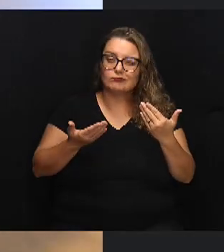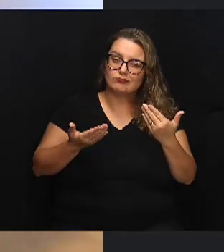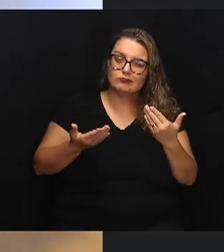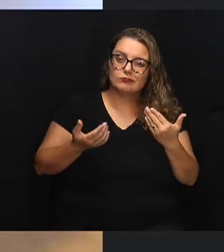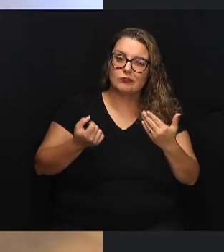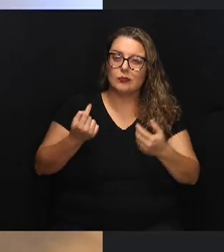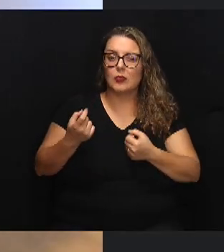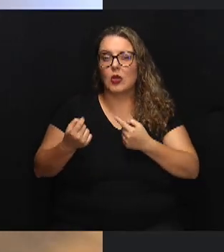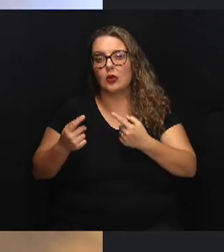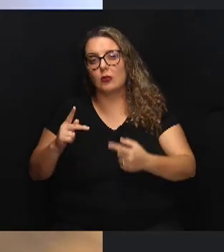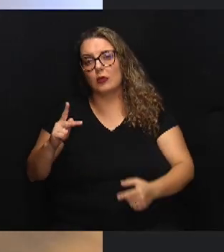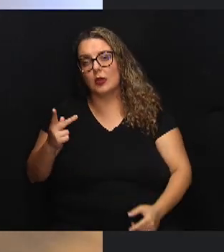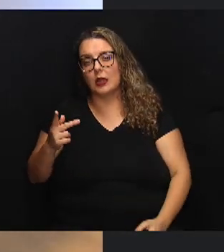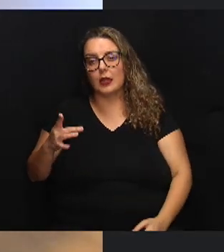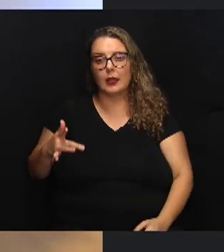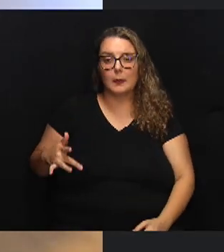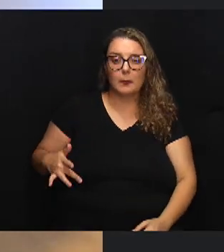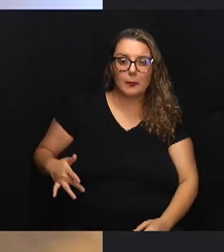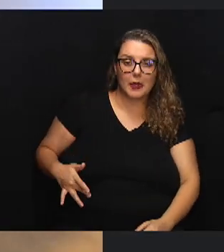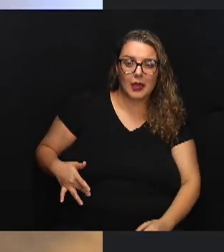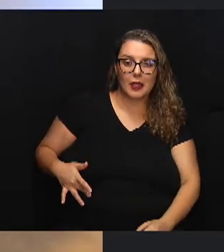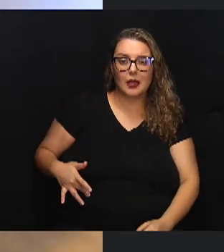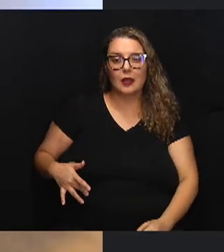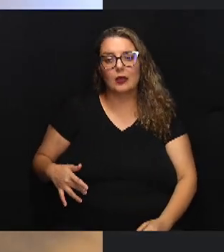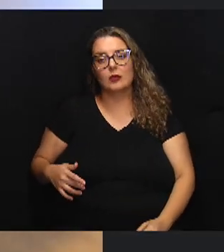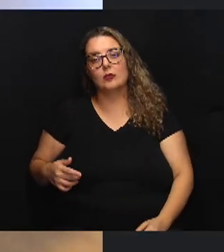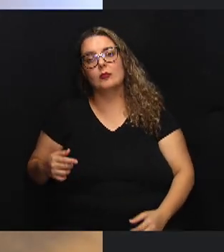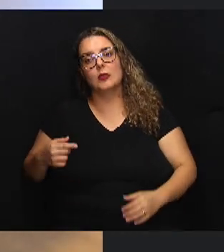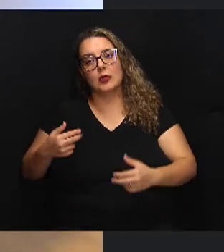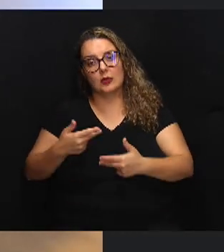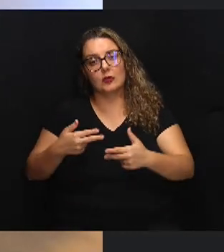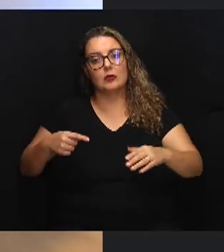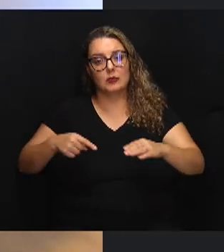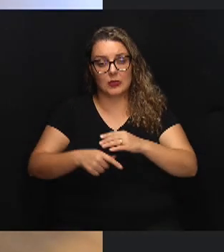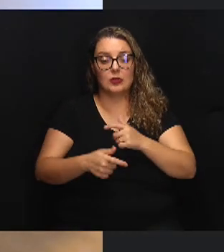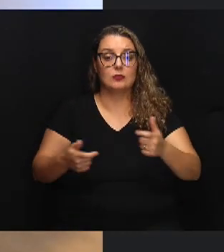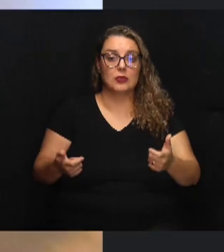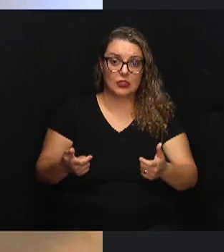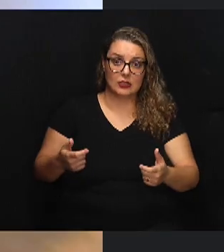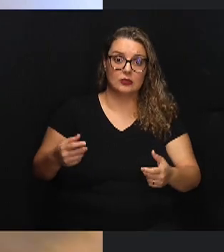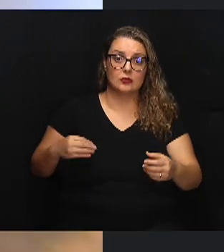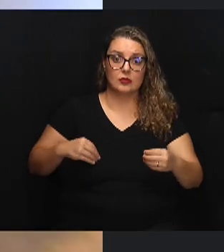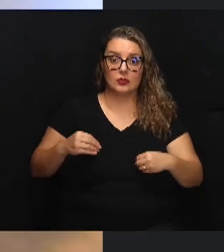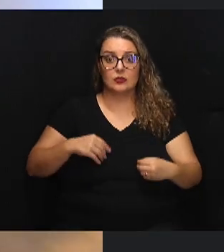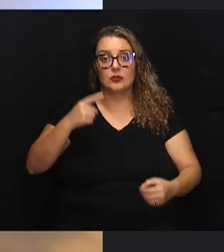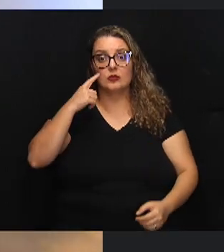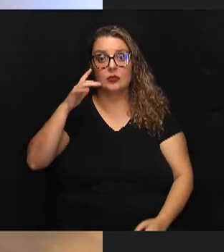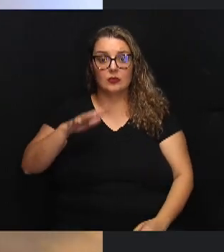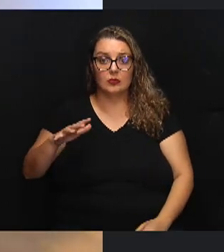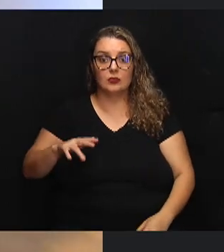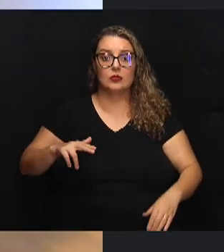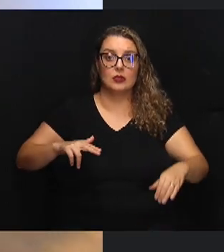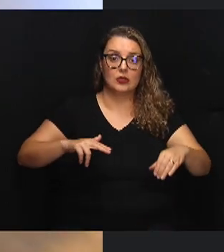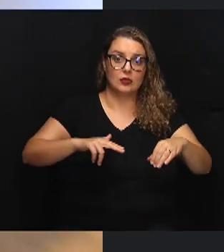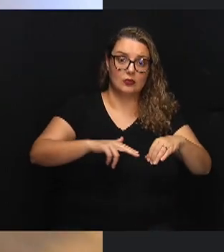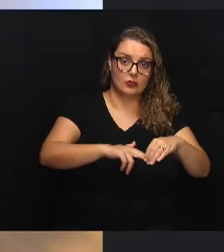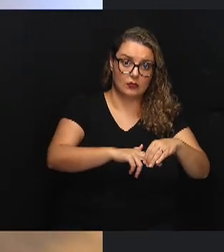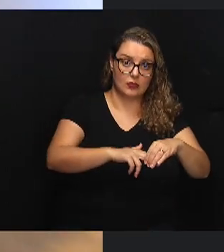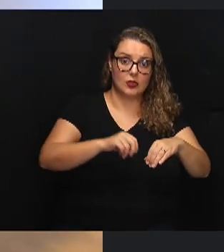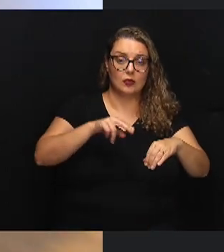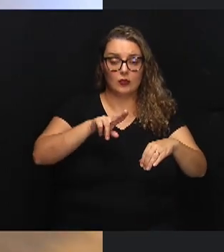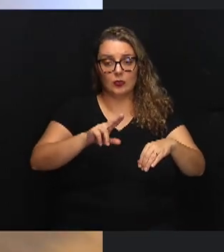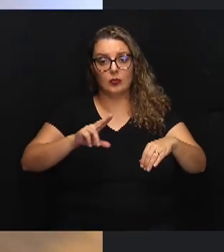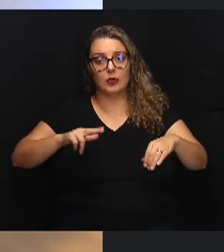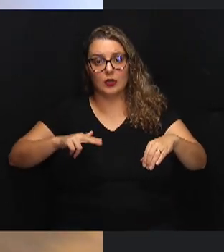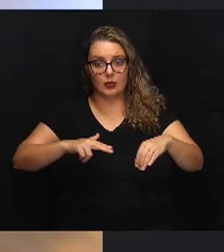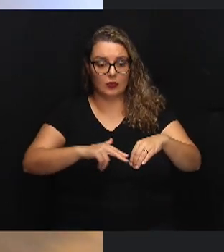nódulo hepático, algo que já é um pouco mais avançado, tá? Então, os exames ideais seriam a tomografia ou a ressonância,